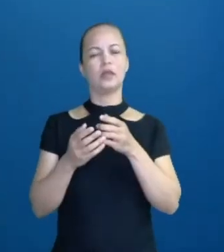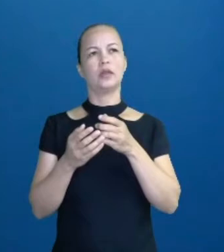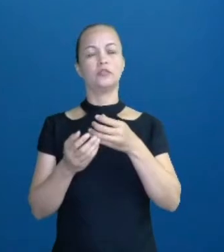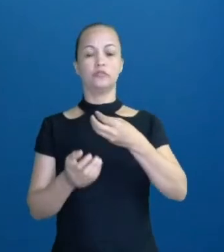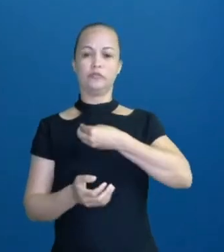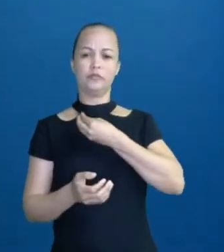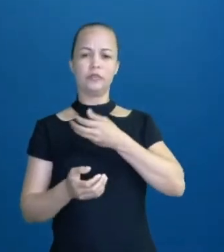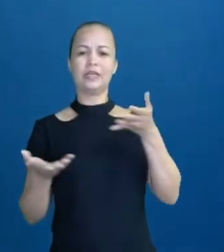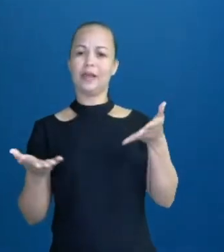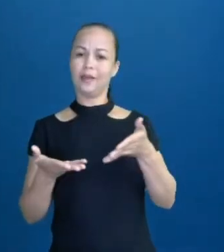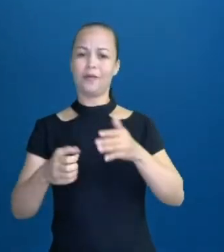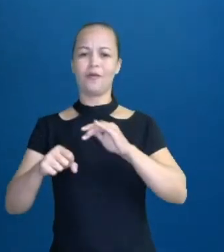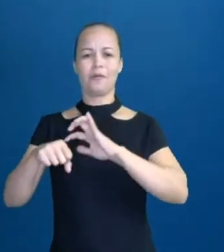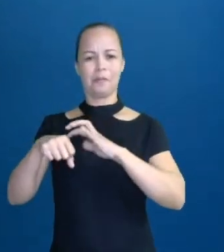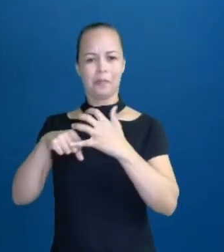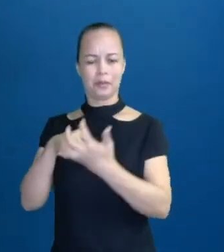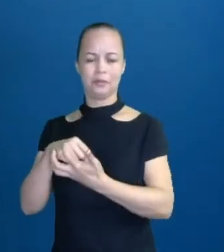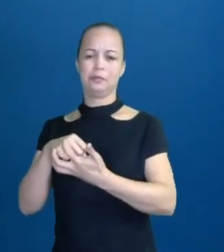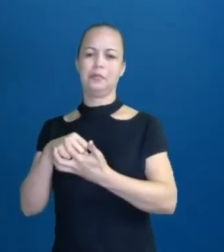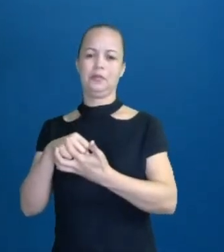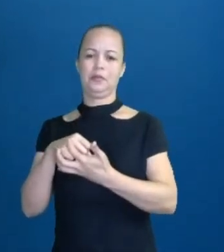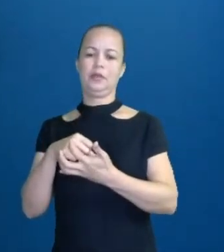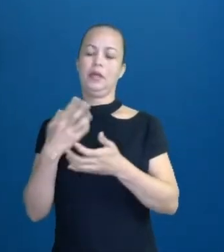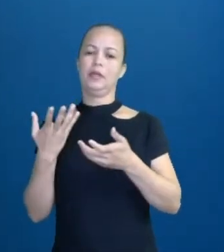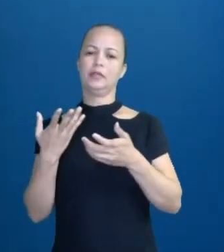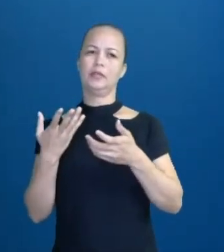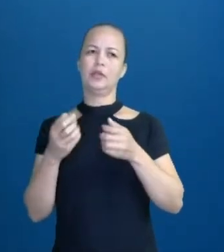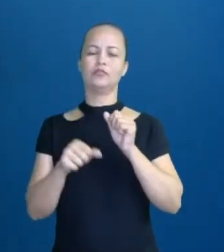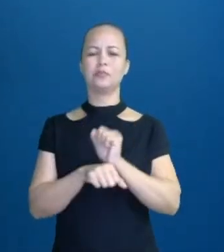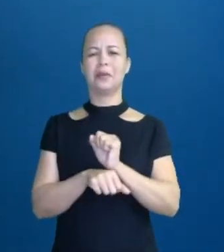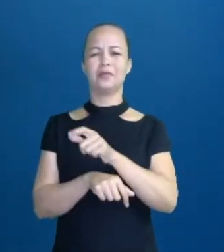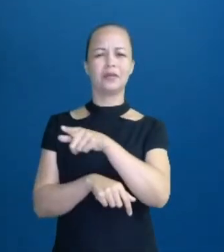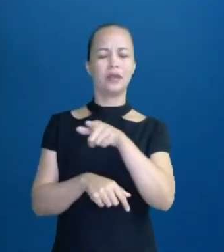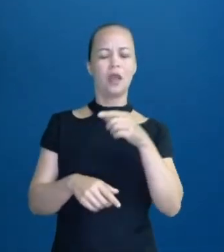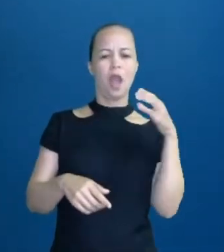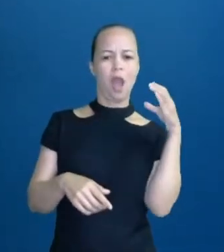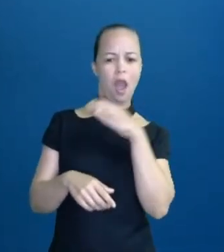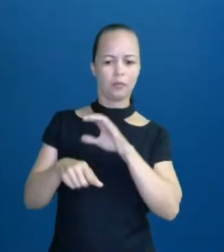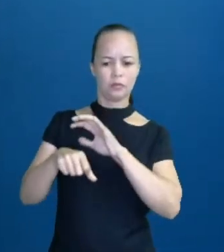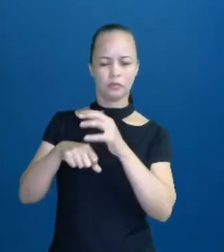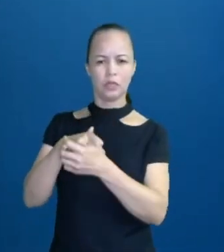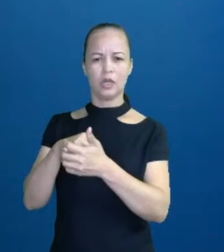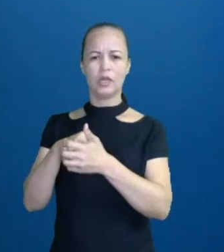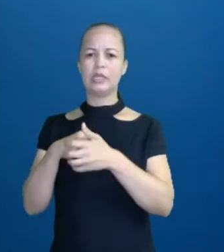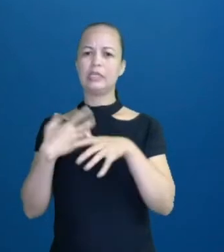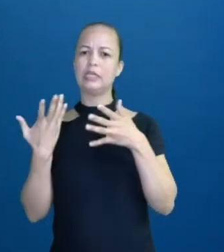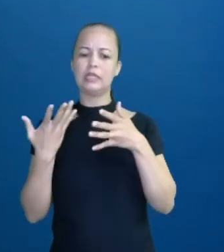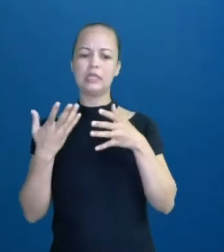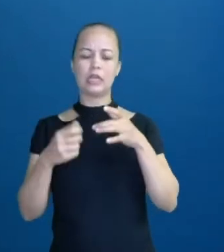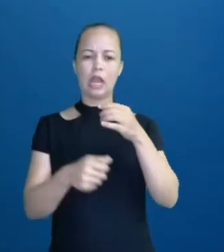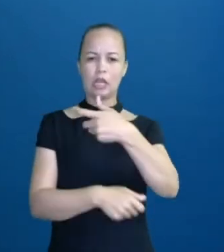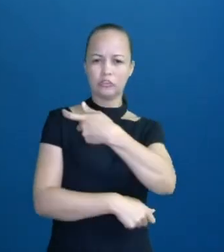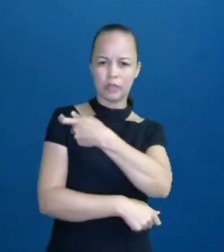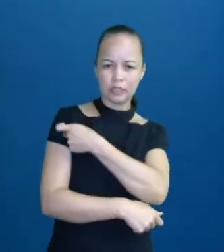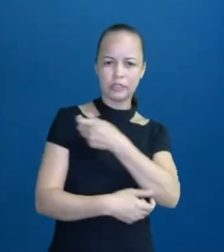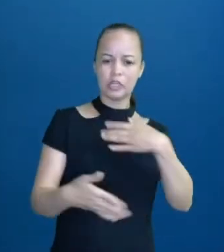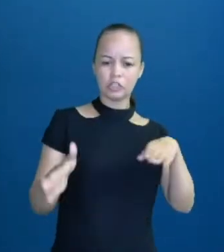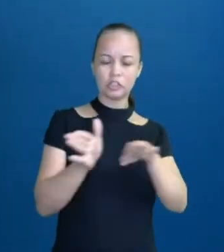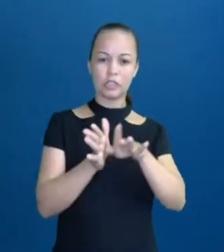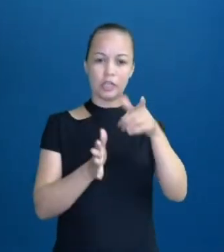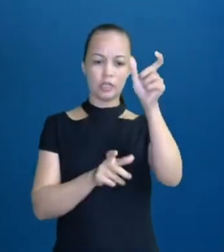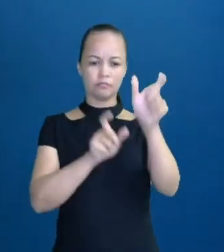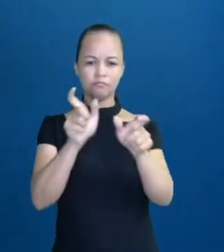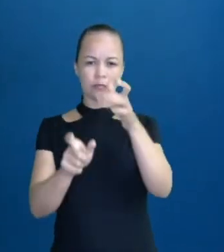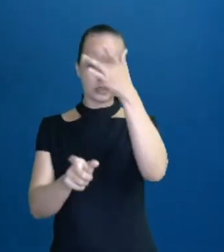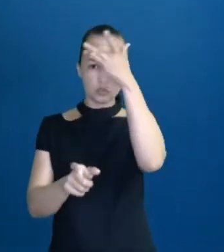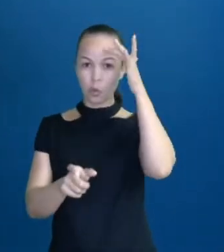pandemia, né? Eu espero que ela passe o mais rápido possível, que as vacinas cheguem para todo mundo, tá certo? Mas